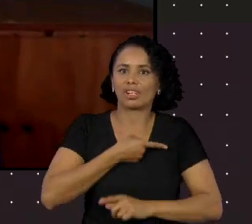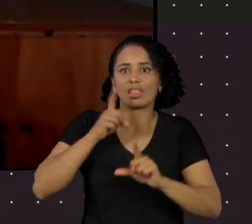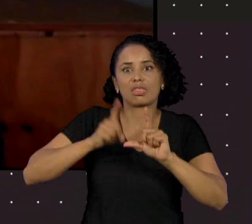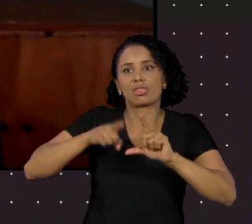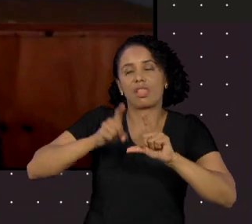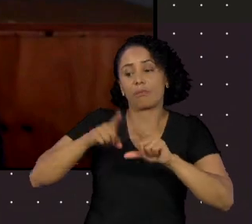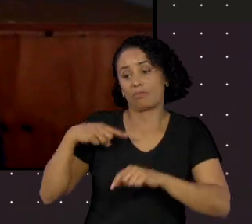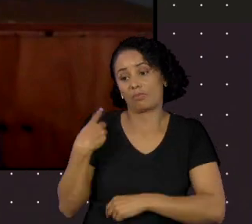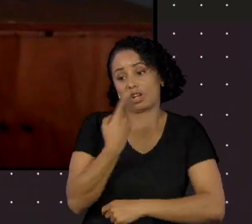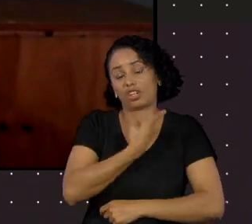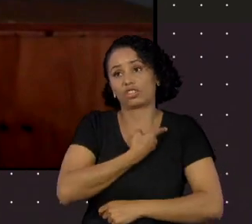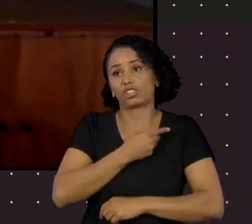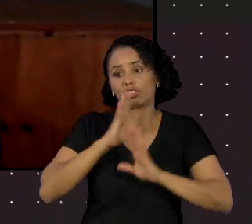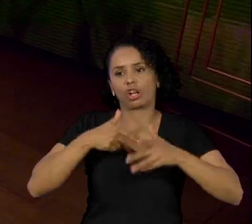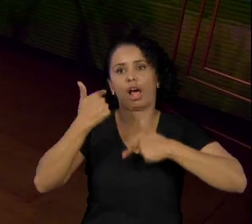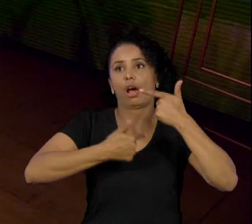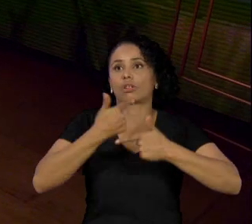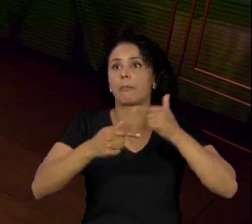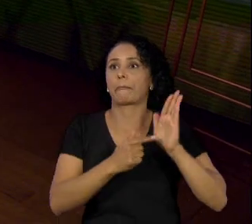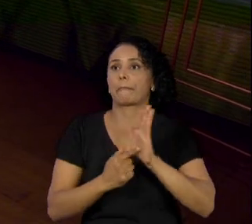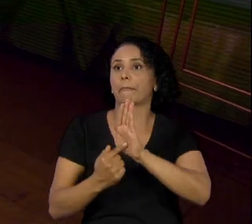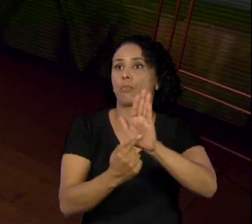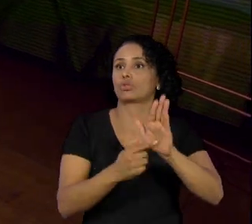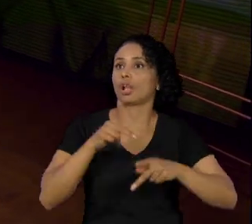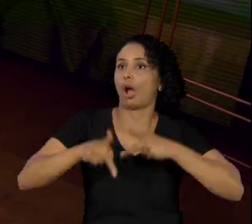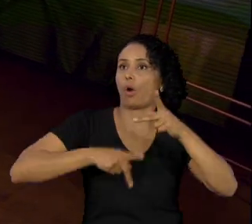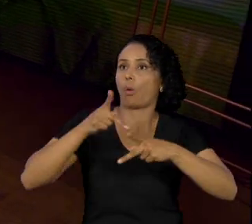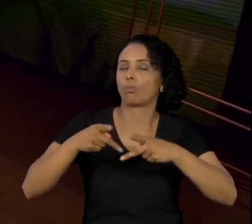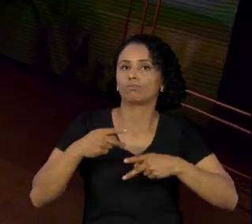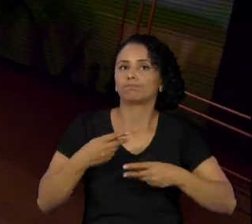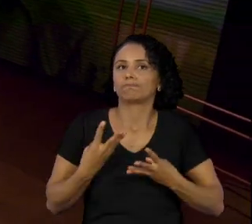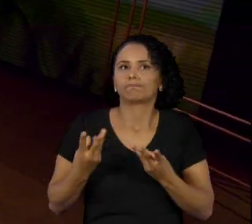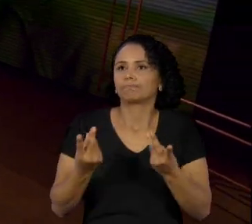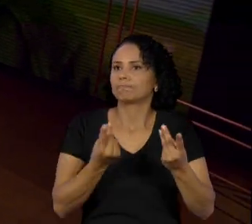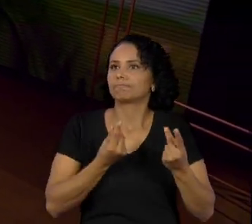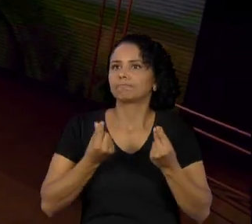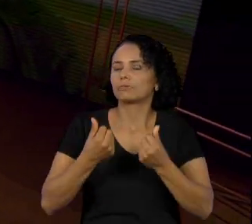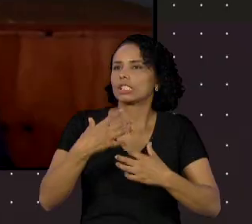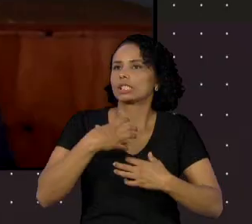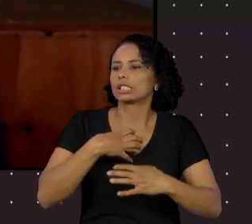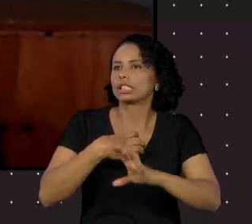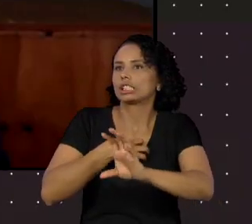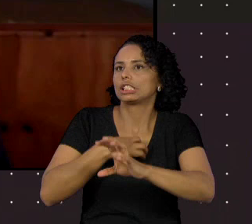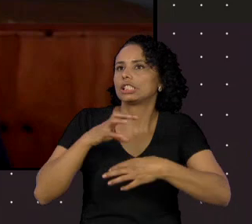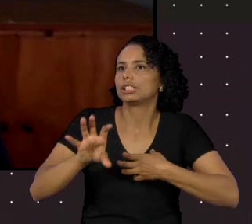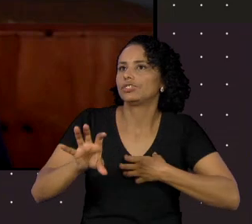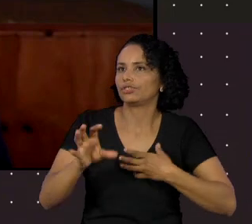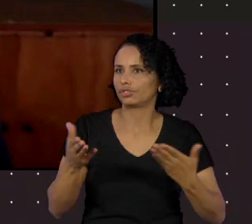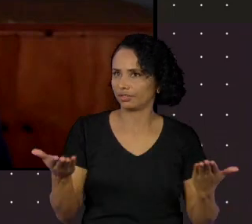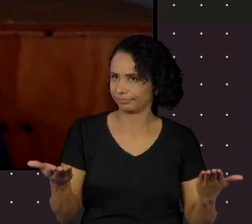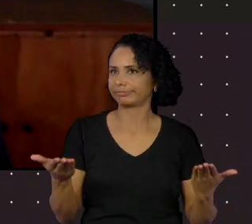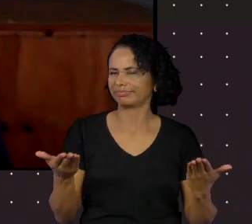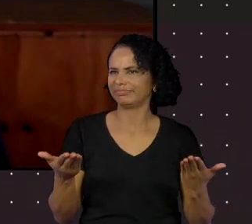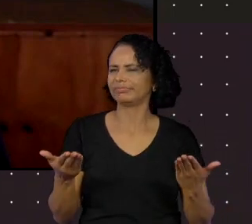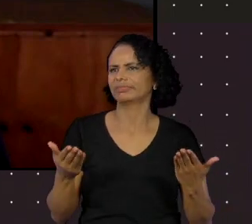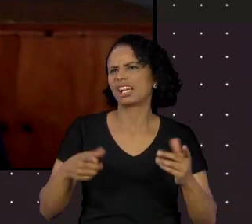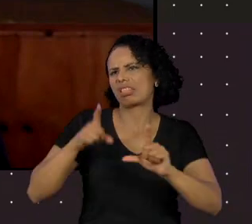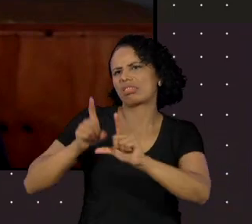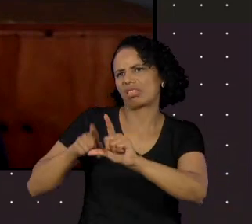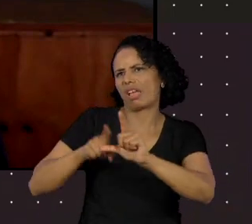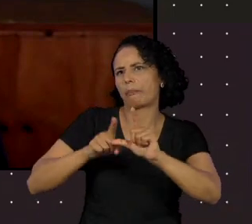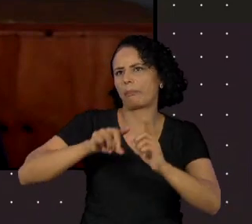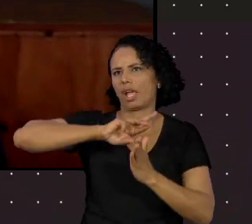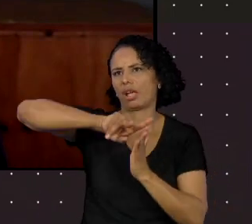entregar um trabalho e o público sentir esse trabalho, depende de muitas coisas. Então, é